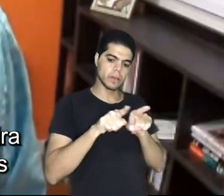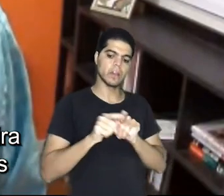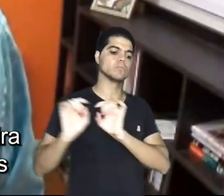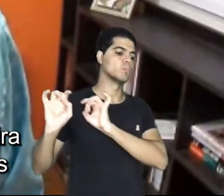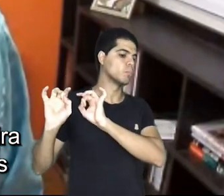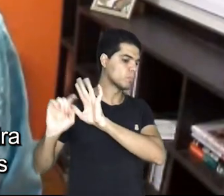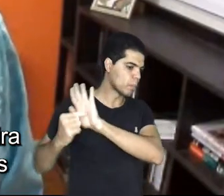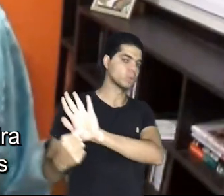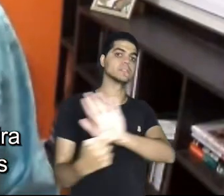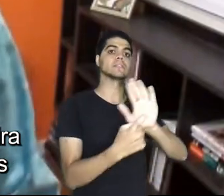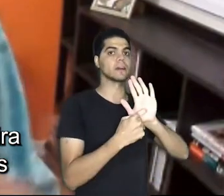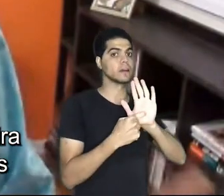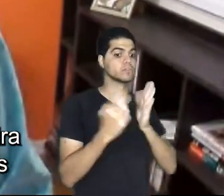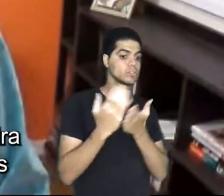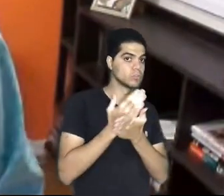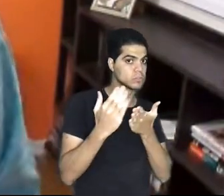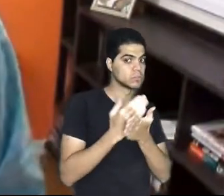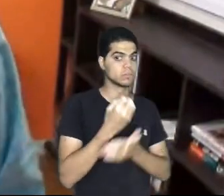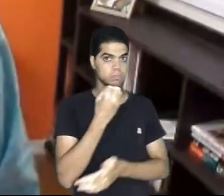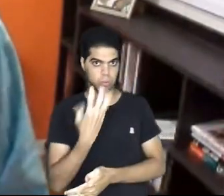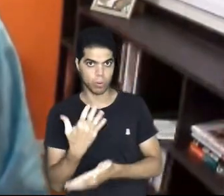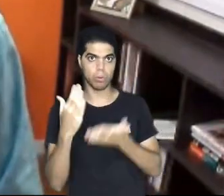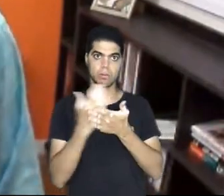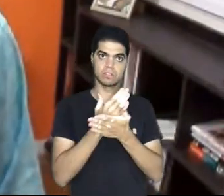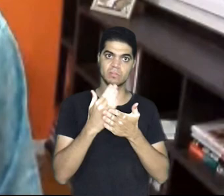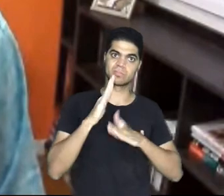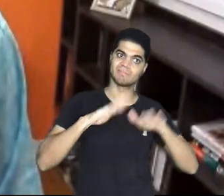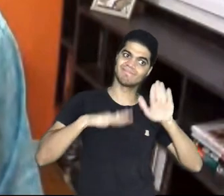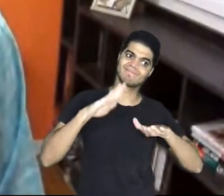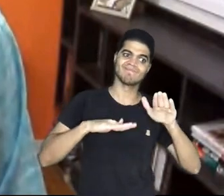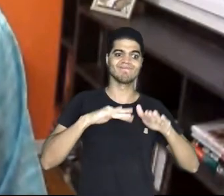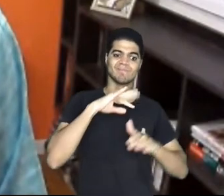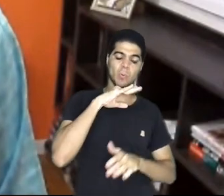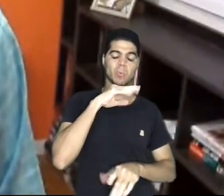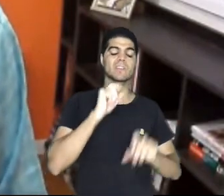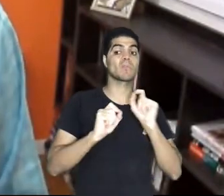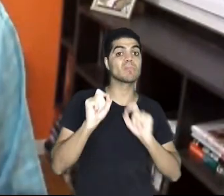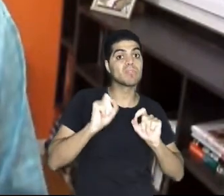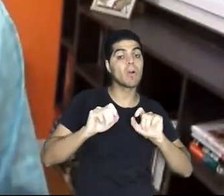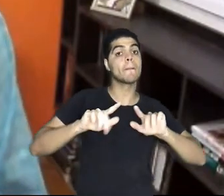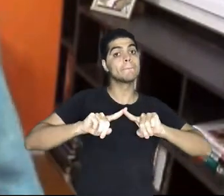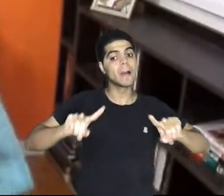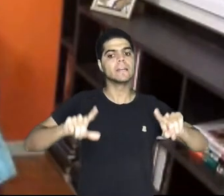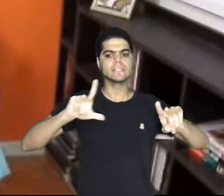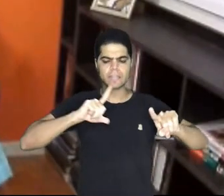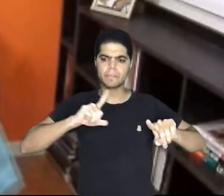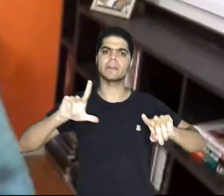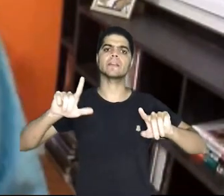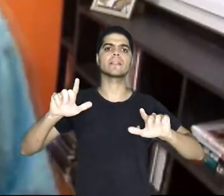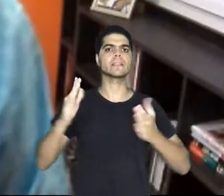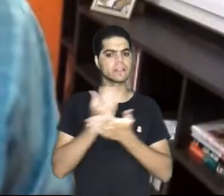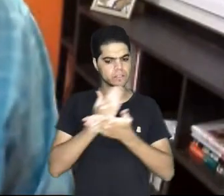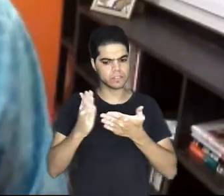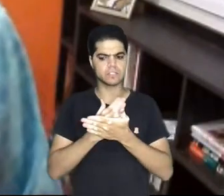maneira, algumas maneiras boas, outras maneiras não tão boas assim, mas respondem também às pressões do tempo